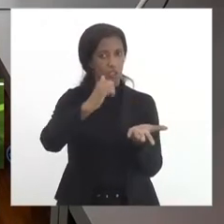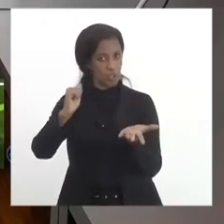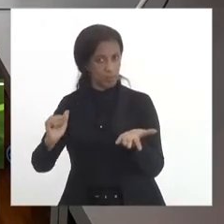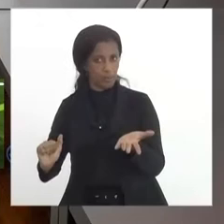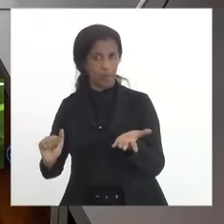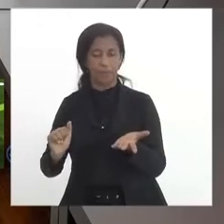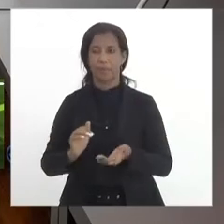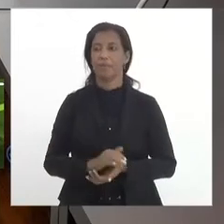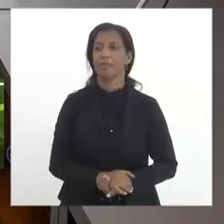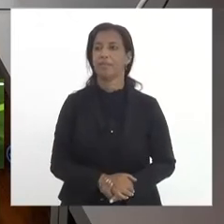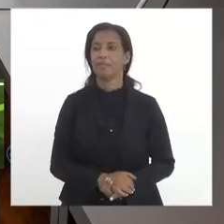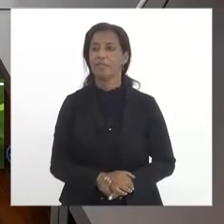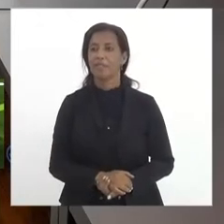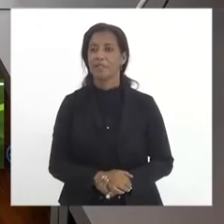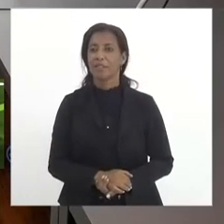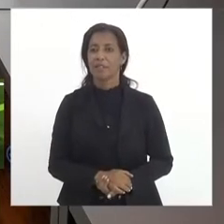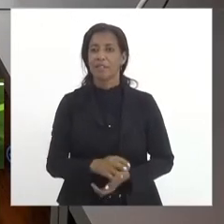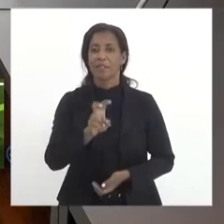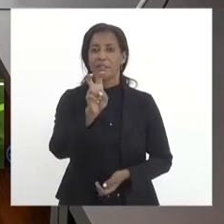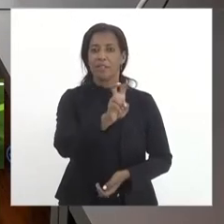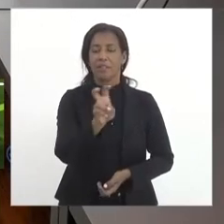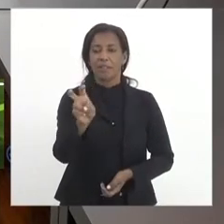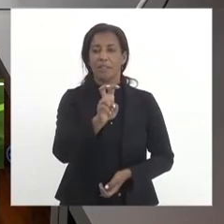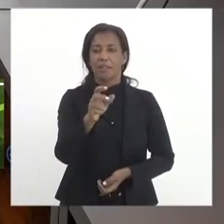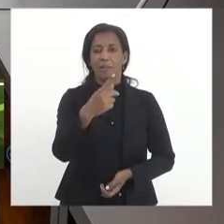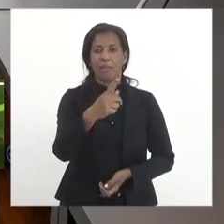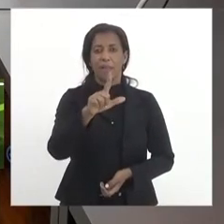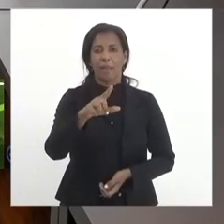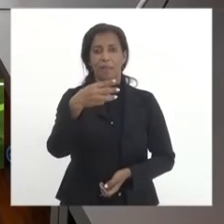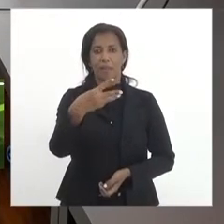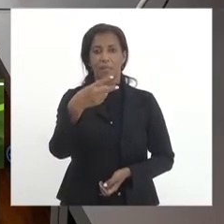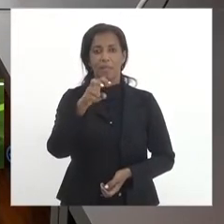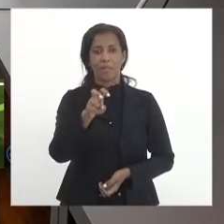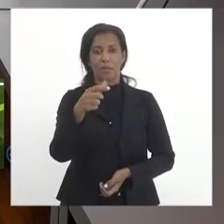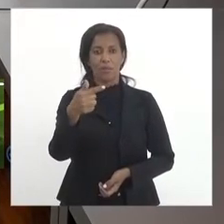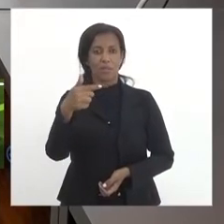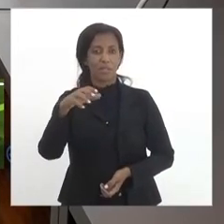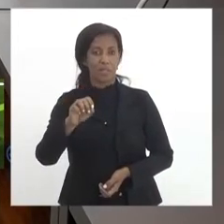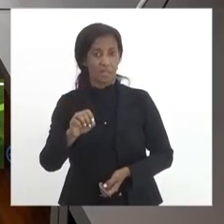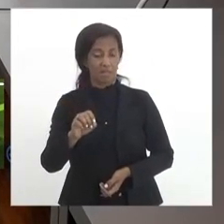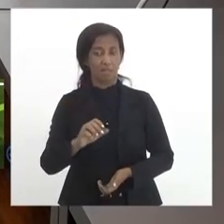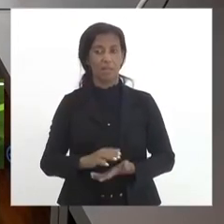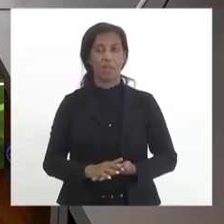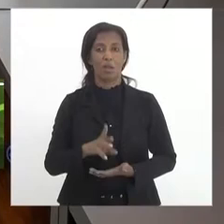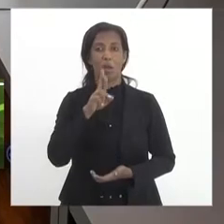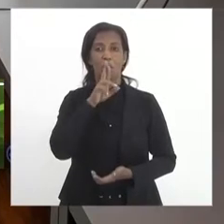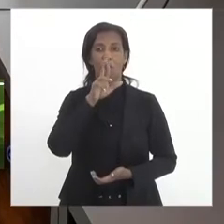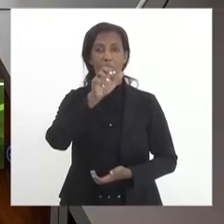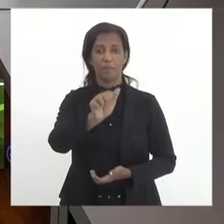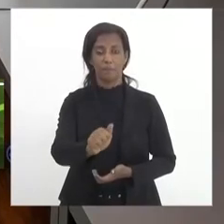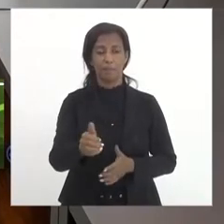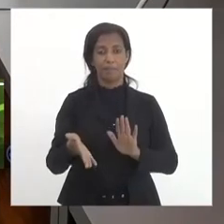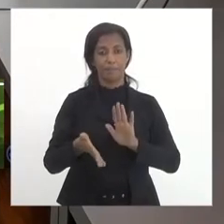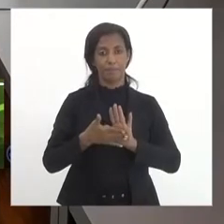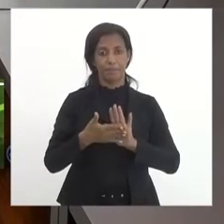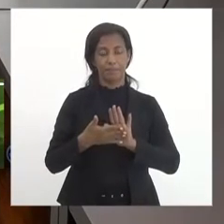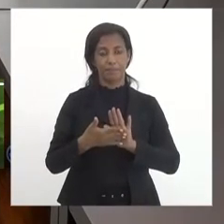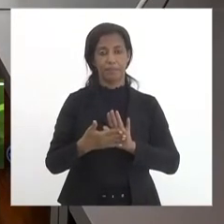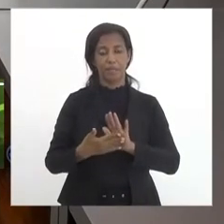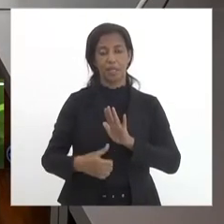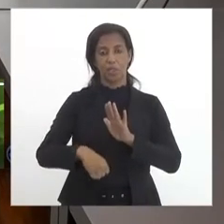pauta. 54. Obrigada. 55. Projeto de lei 3570/2021, deputado Rodrigo Amorim, parecer pela